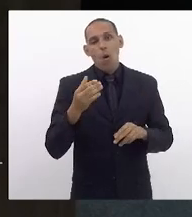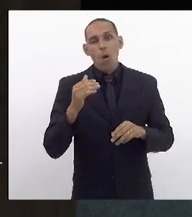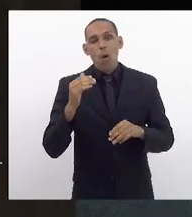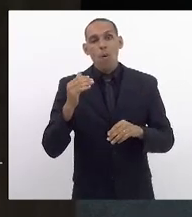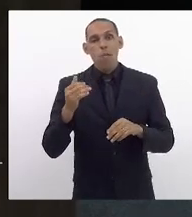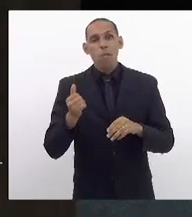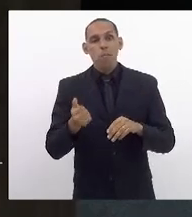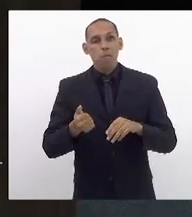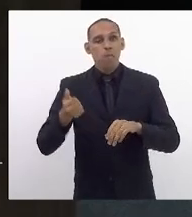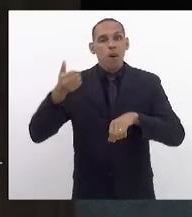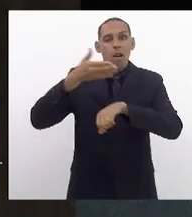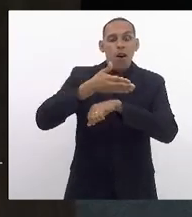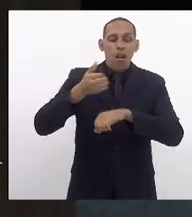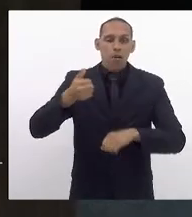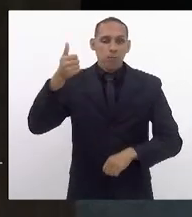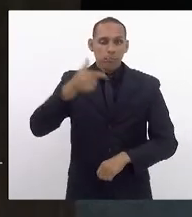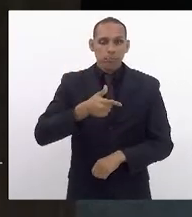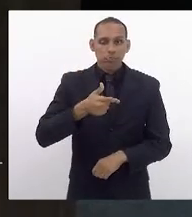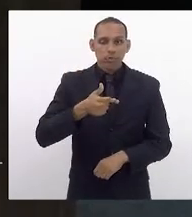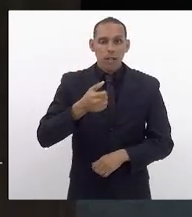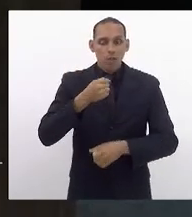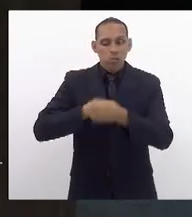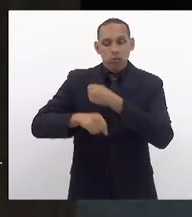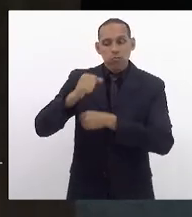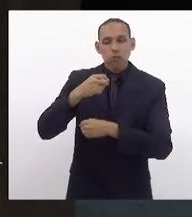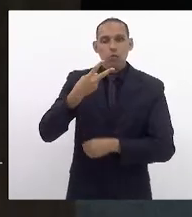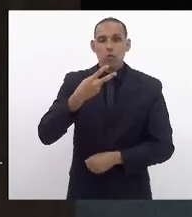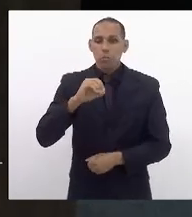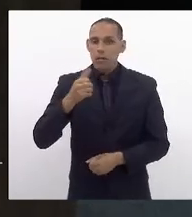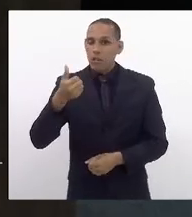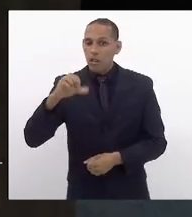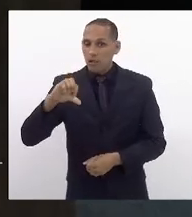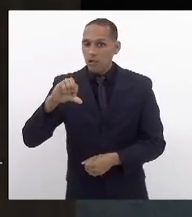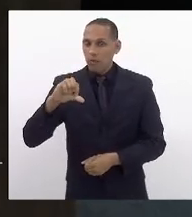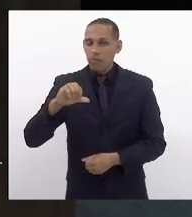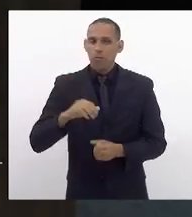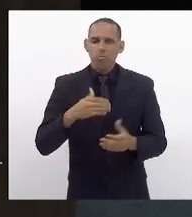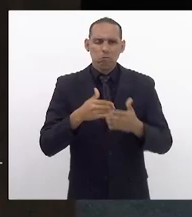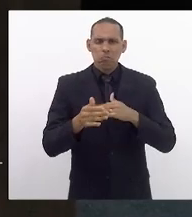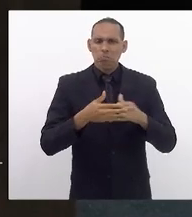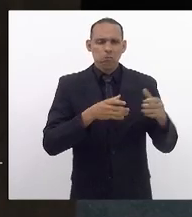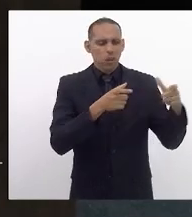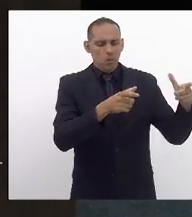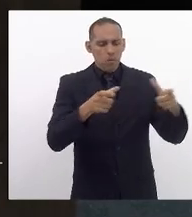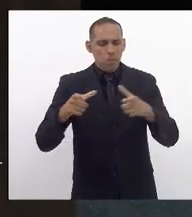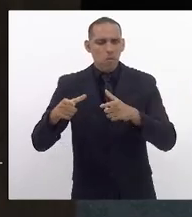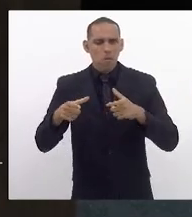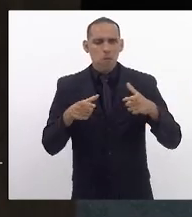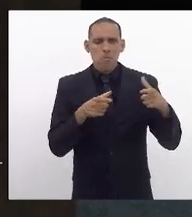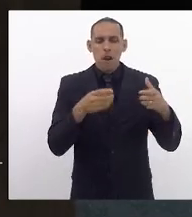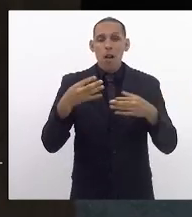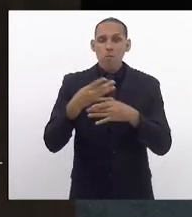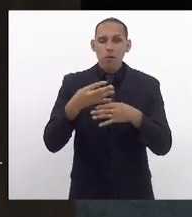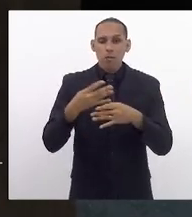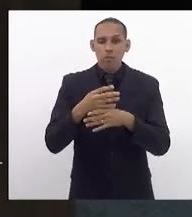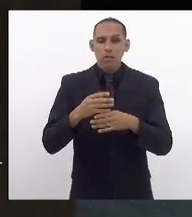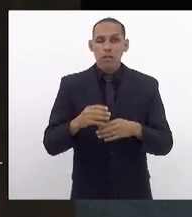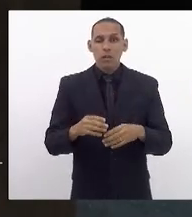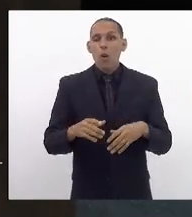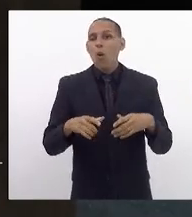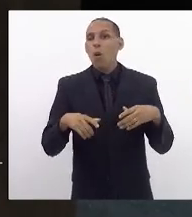superior ao ano de 2019. Em qualquer dos municípios que tenham situação de